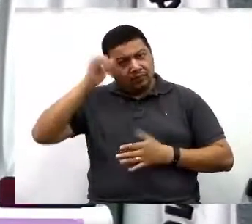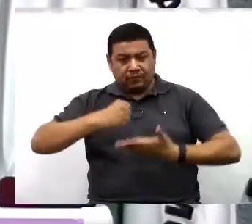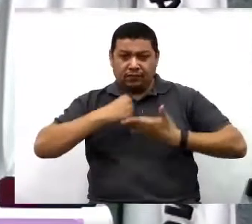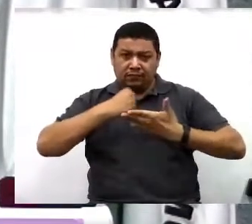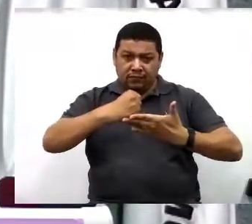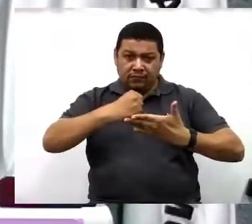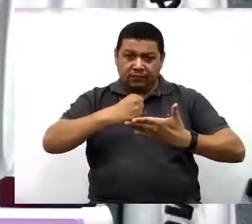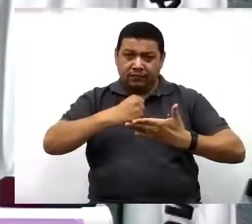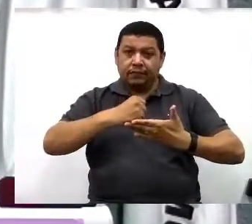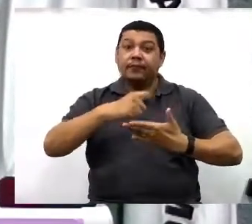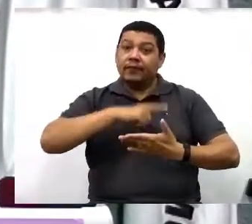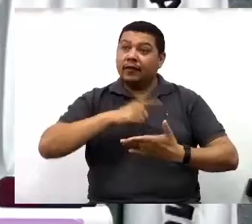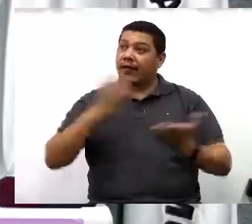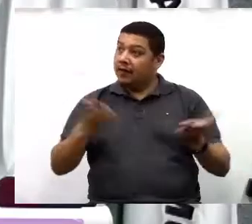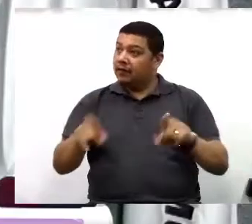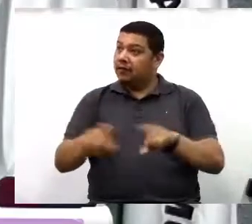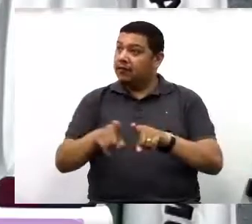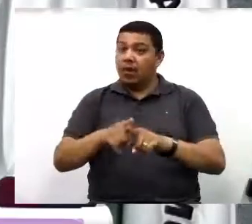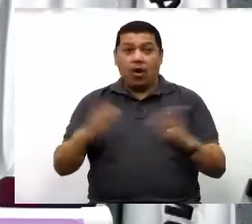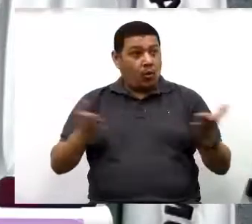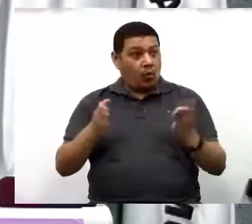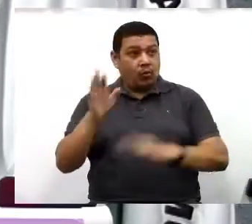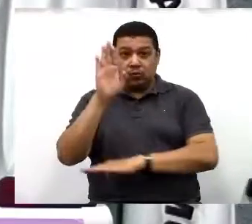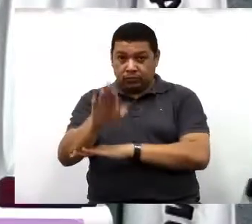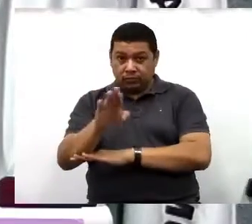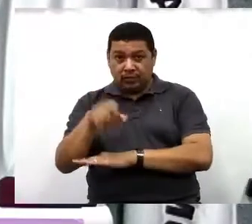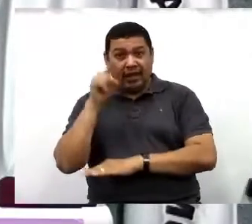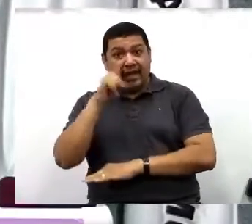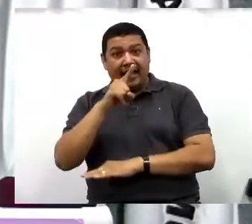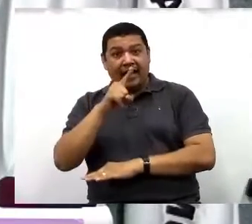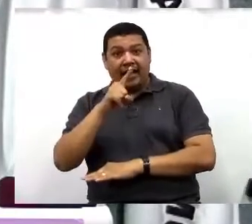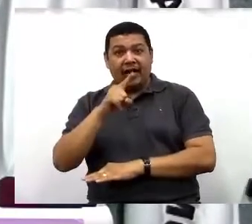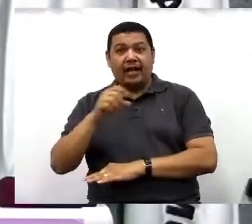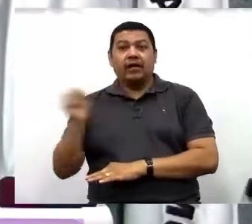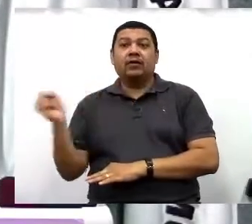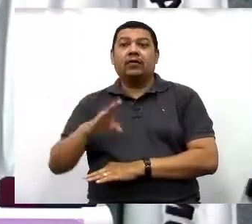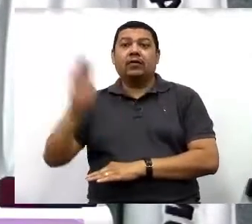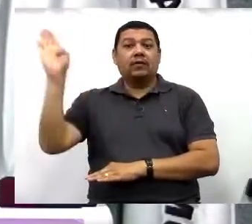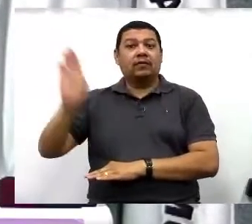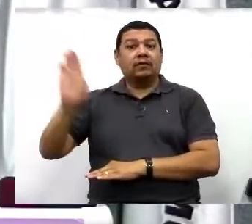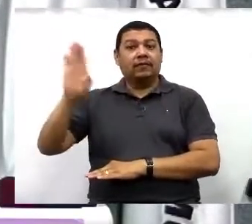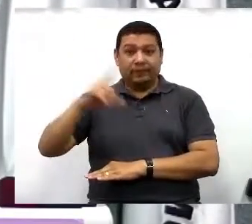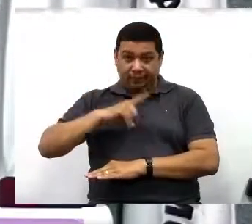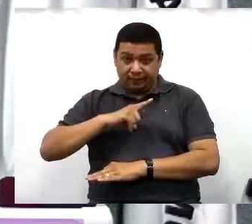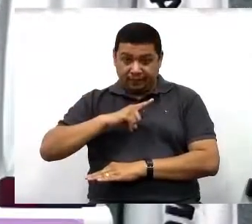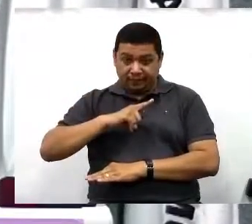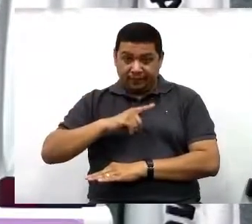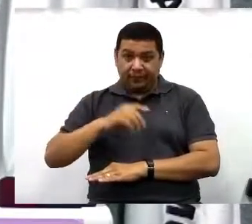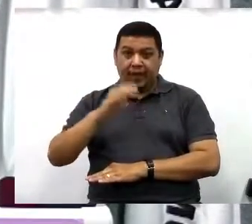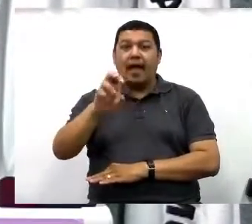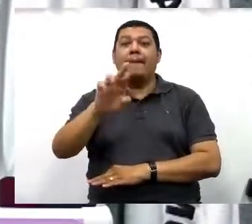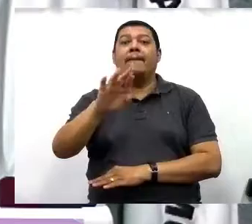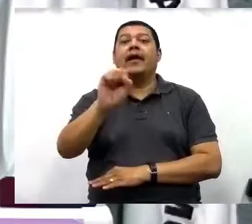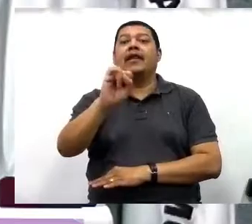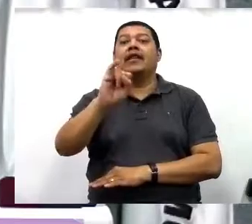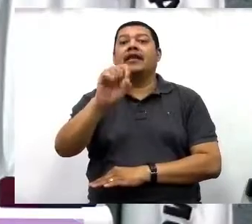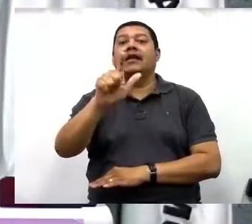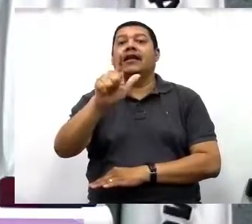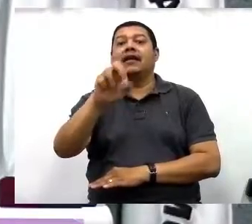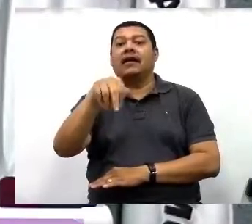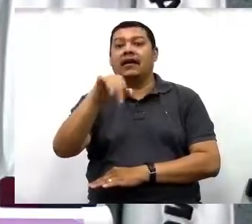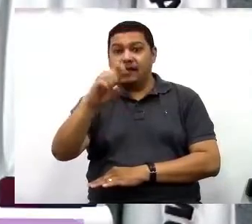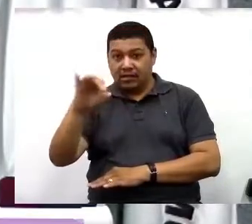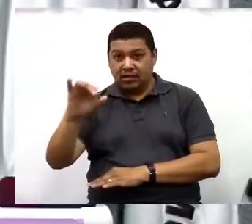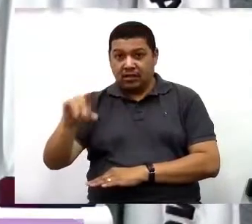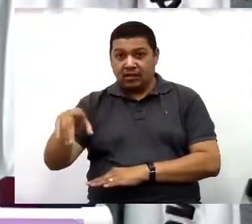ajudando. Quero aqui também hoje à tarde, lá de Nova Brasilândia do Oeste, rapaz fazendo contribuição